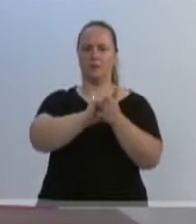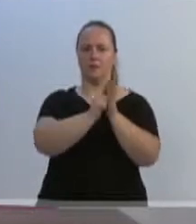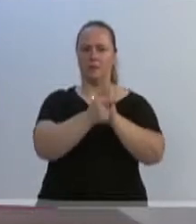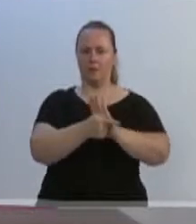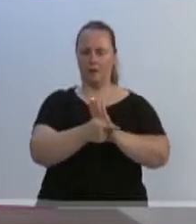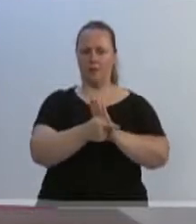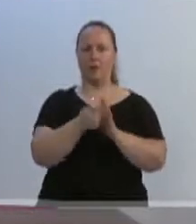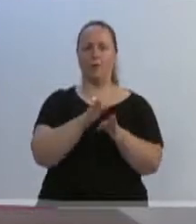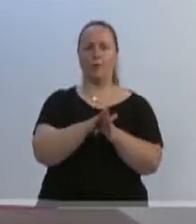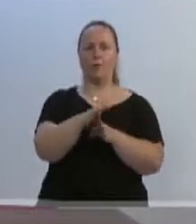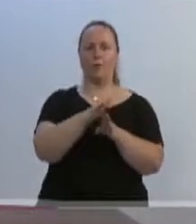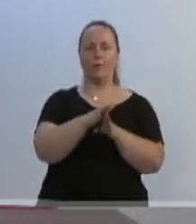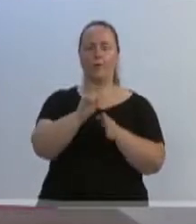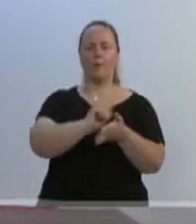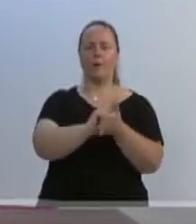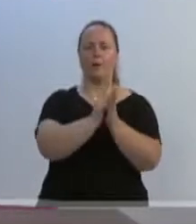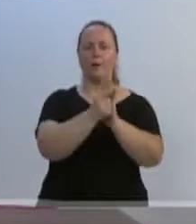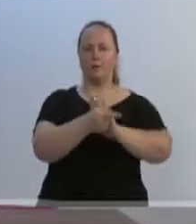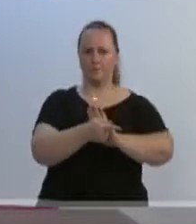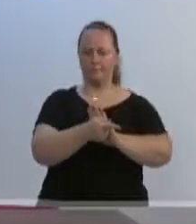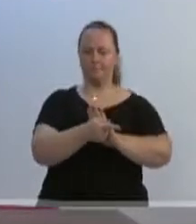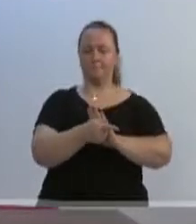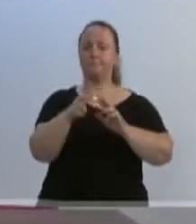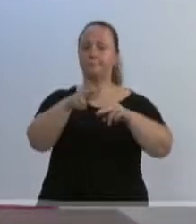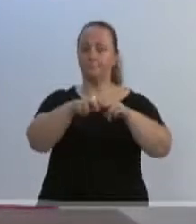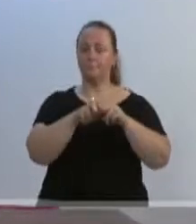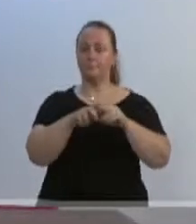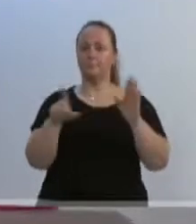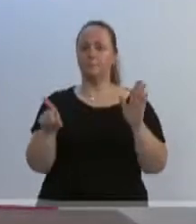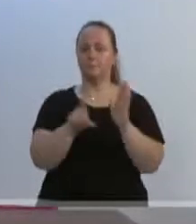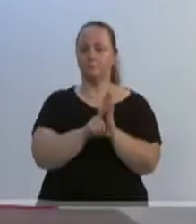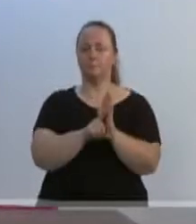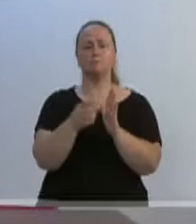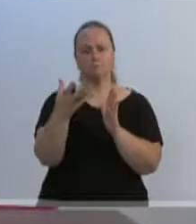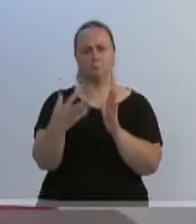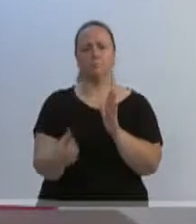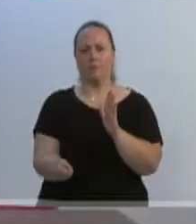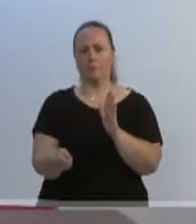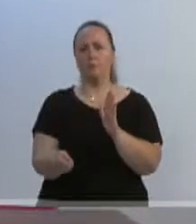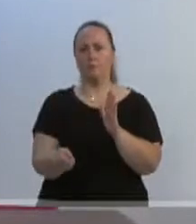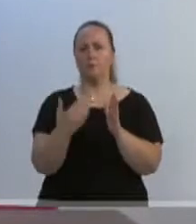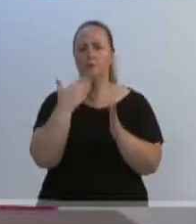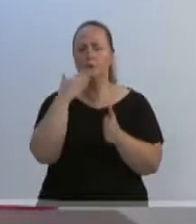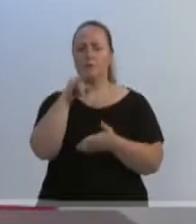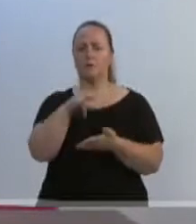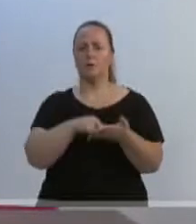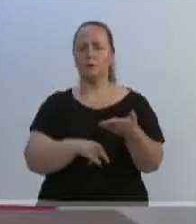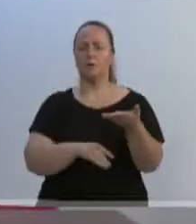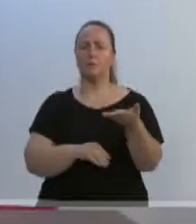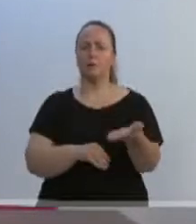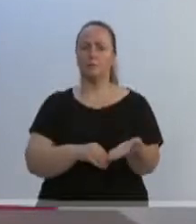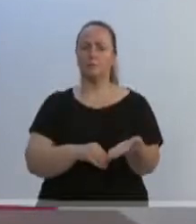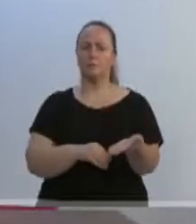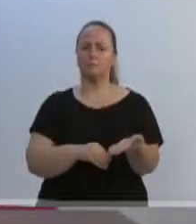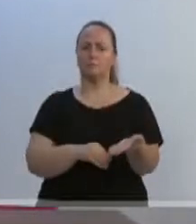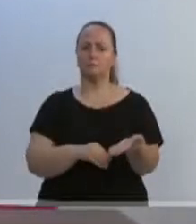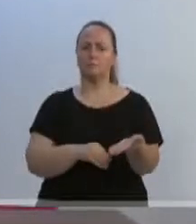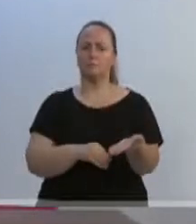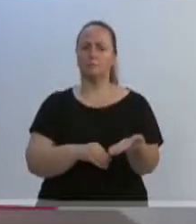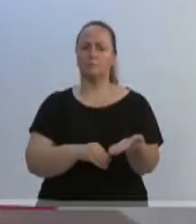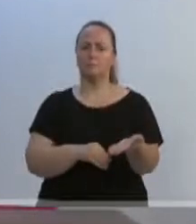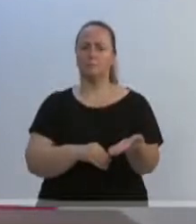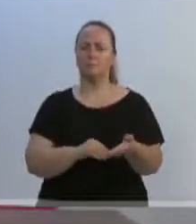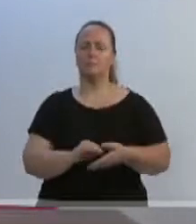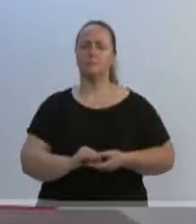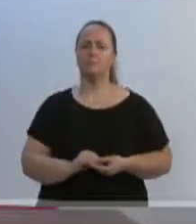cima disso, por o princípio da legalidade, eu votei favoravelmente ao requerimento que tratava sobre ideologia